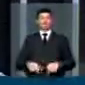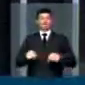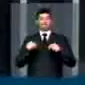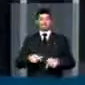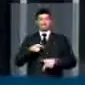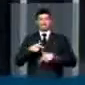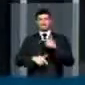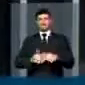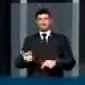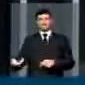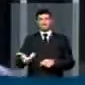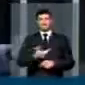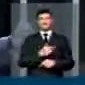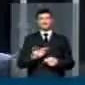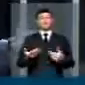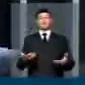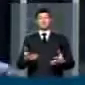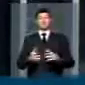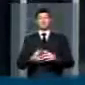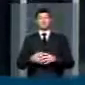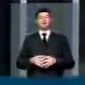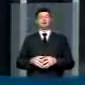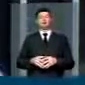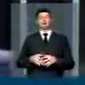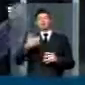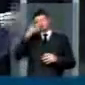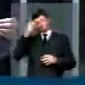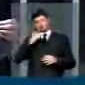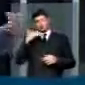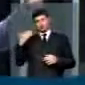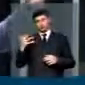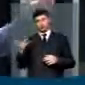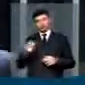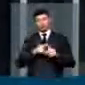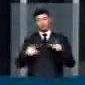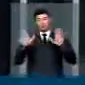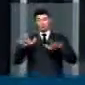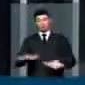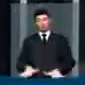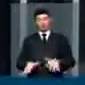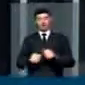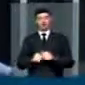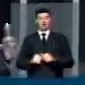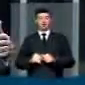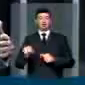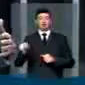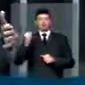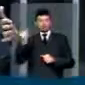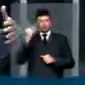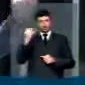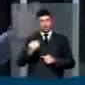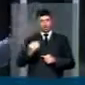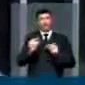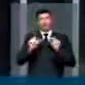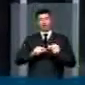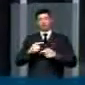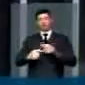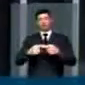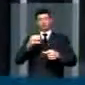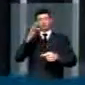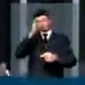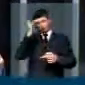grande trabalho e o desaparecimento desse grande homem, mas que fique o legado dele para todas as próximas